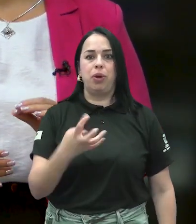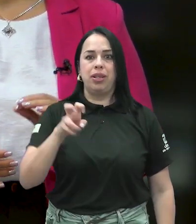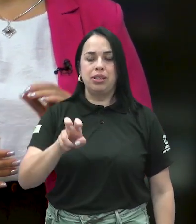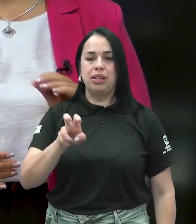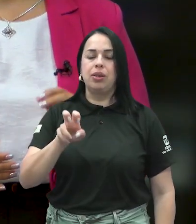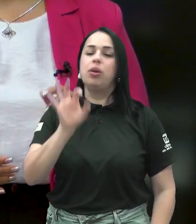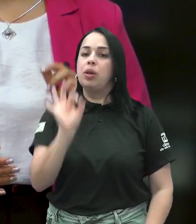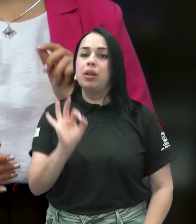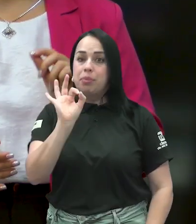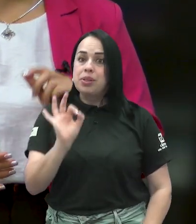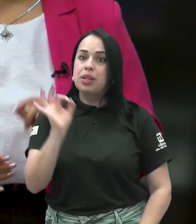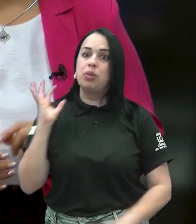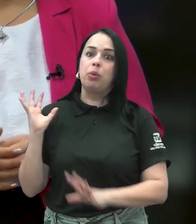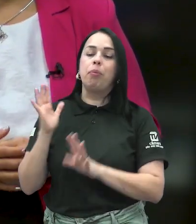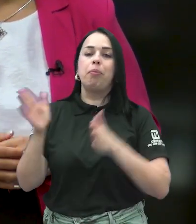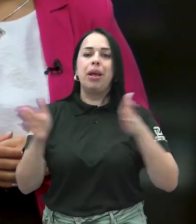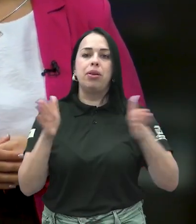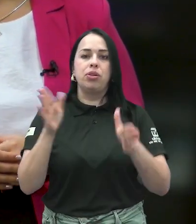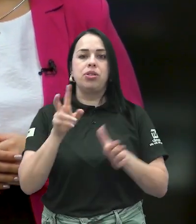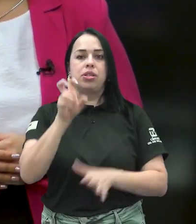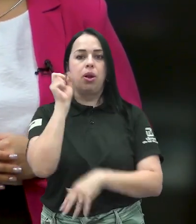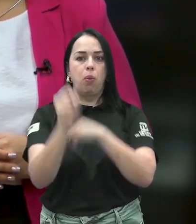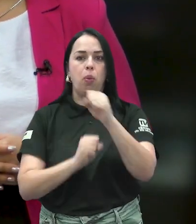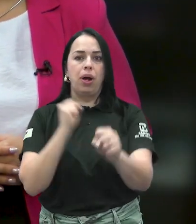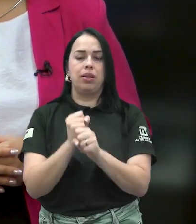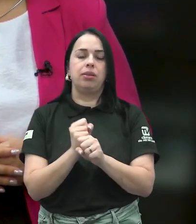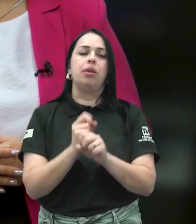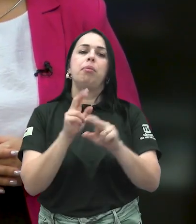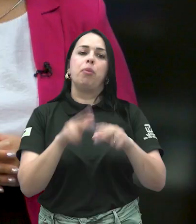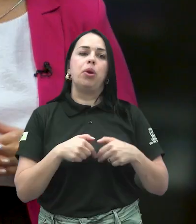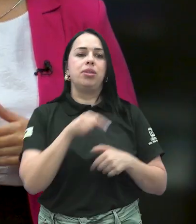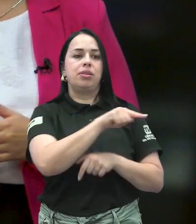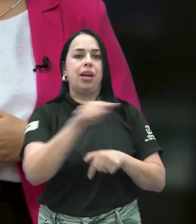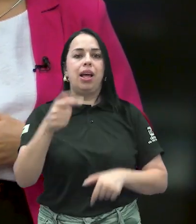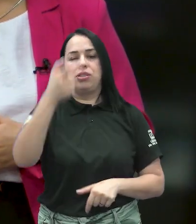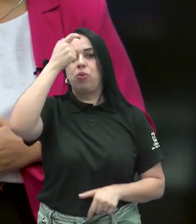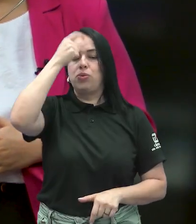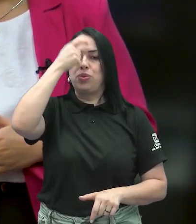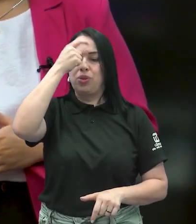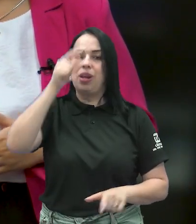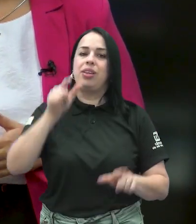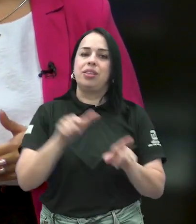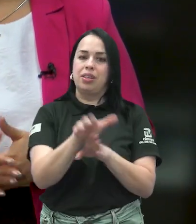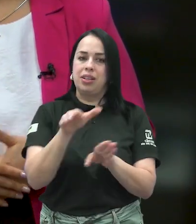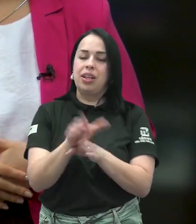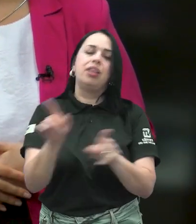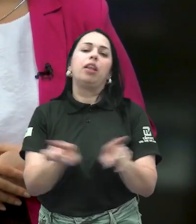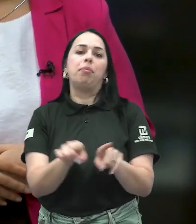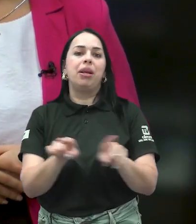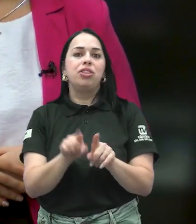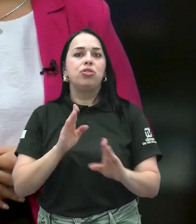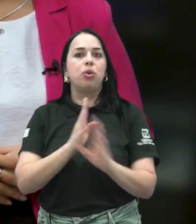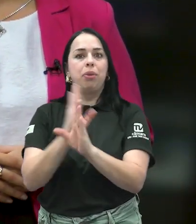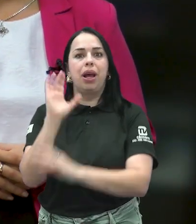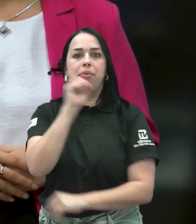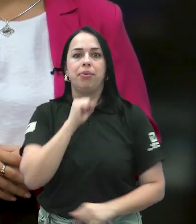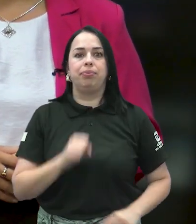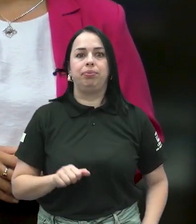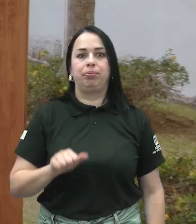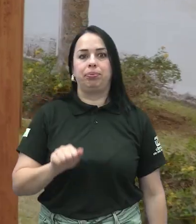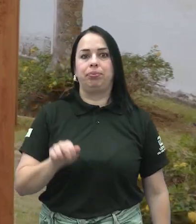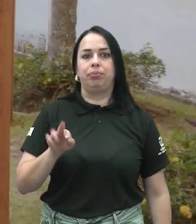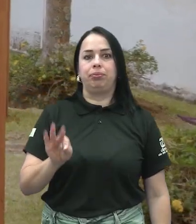14,45% nos últimos 5 anos. Esse aumento reflete uma maior conscientização e diagnóstico mais preciso da